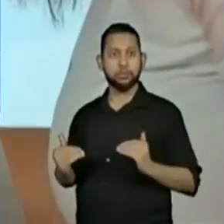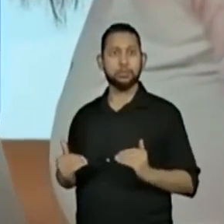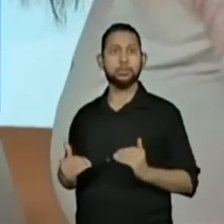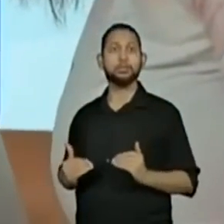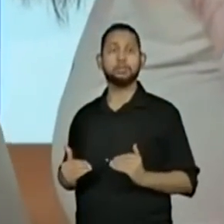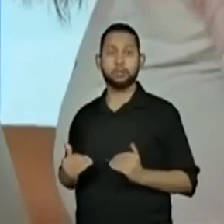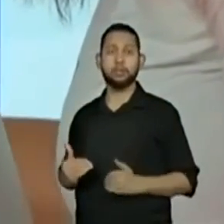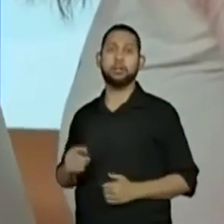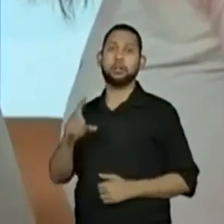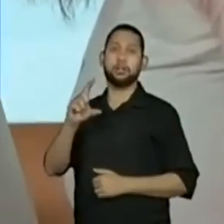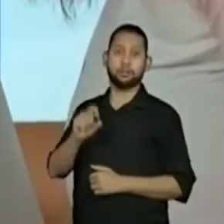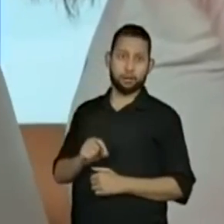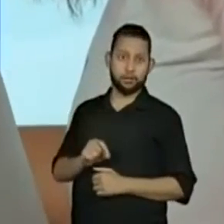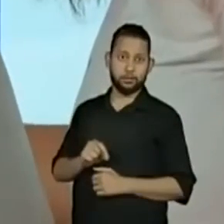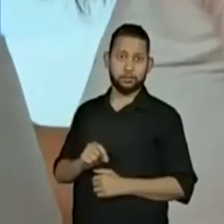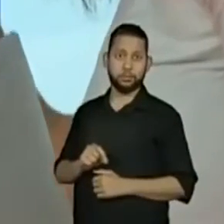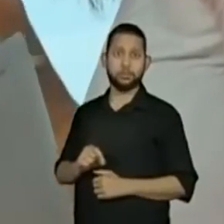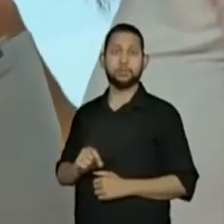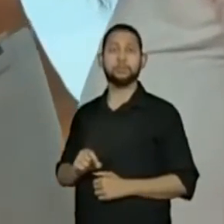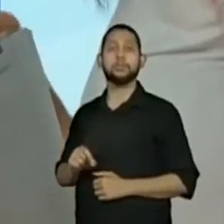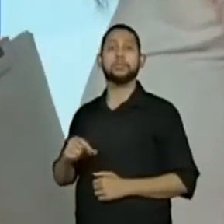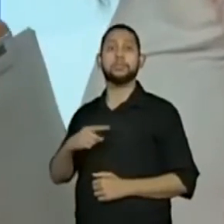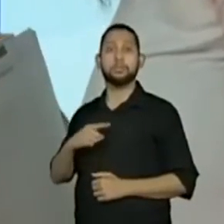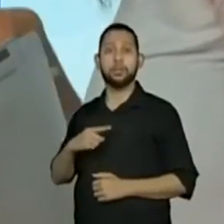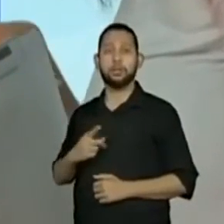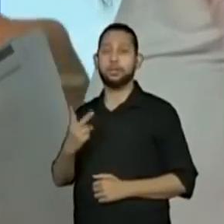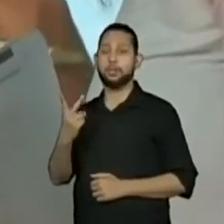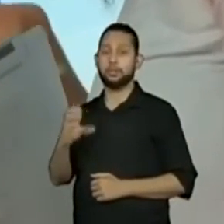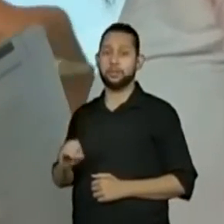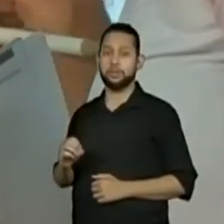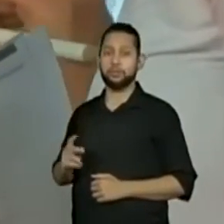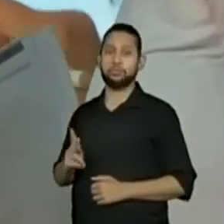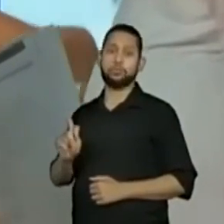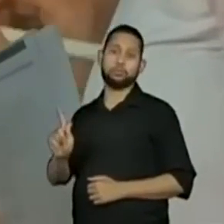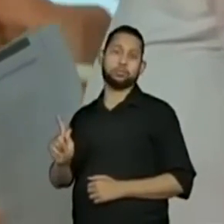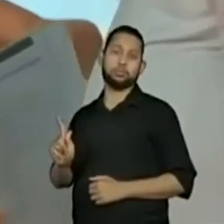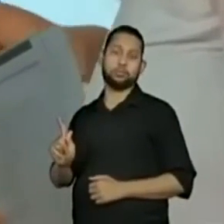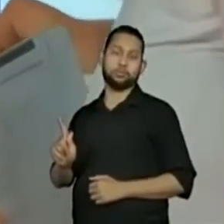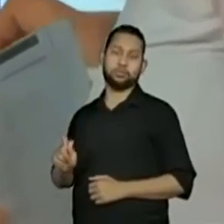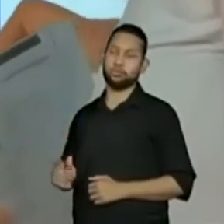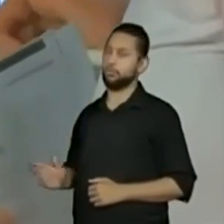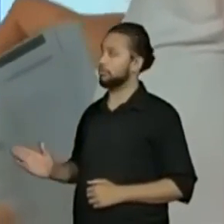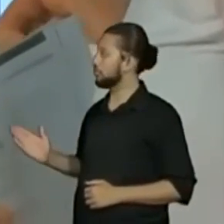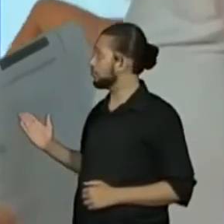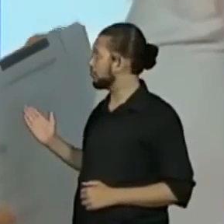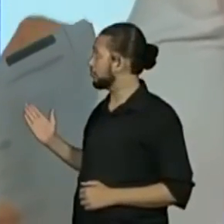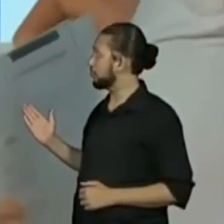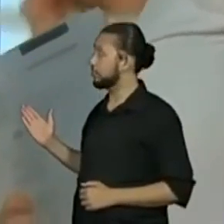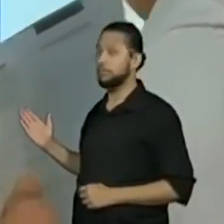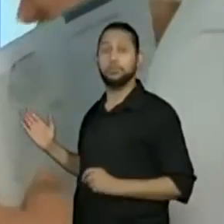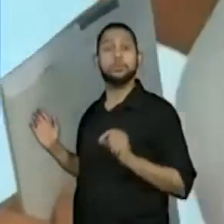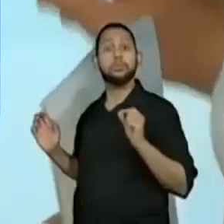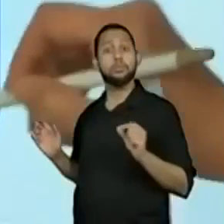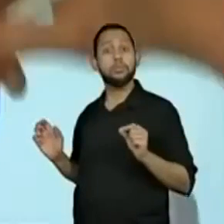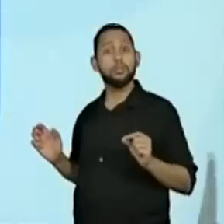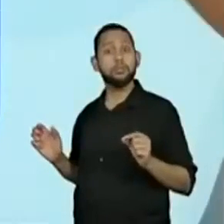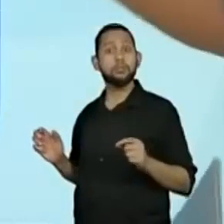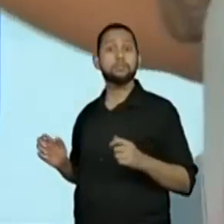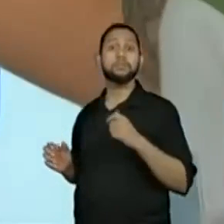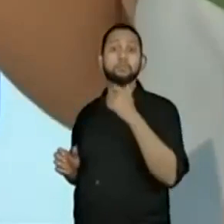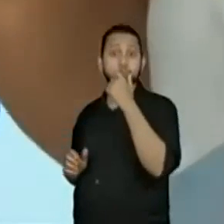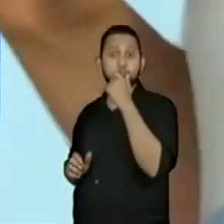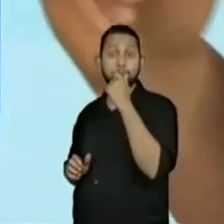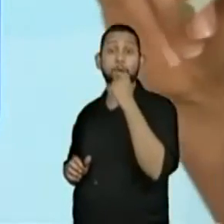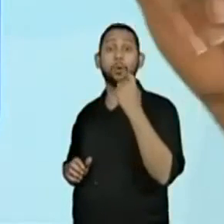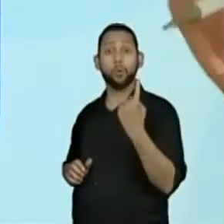até o 10 pacotes tem 20 quilos e